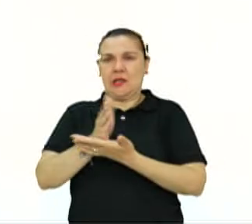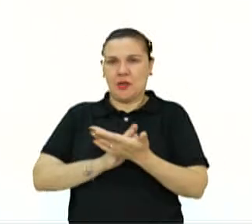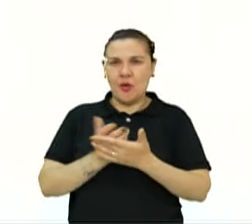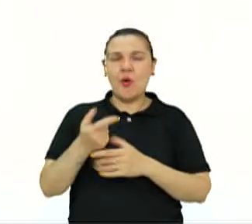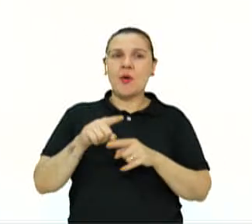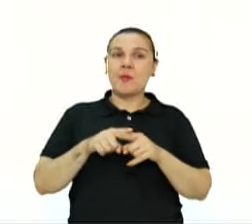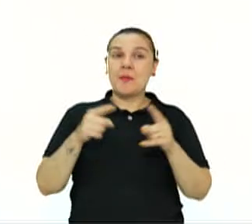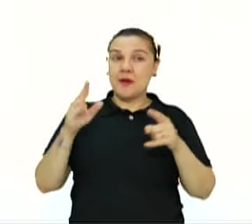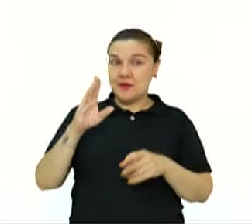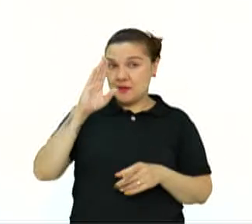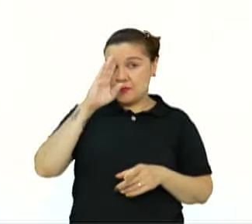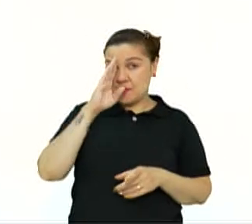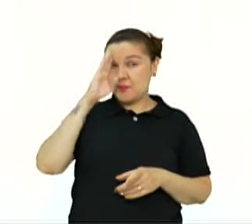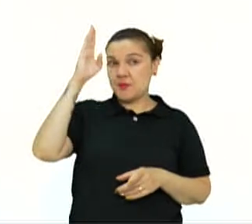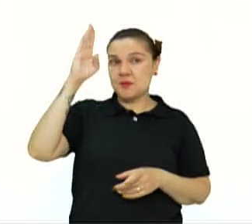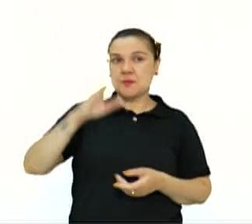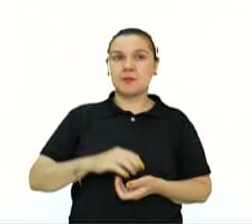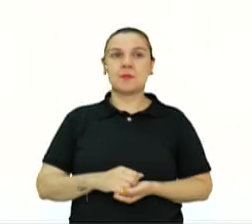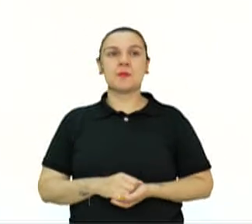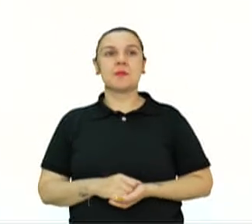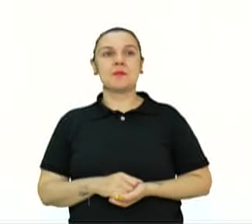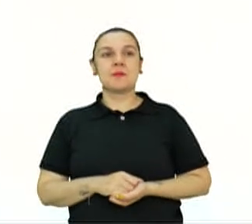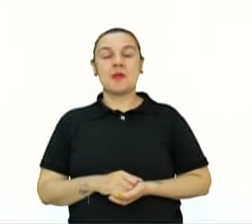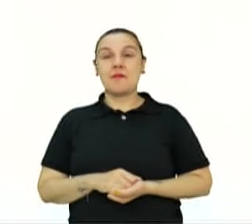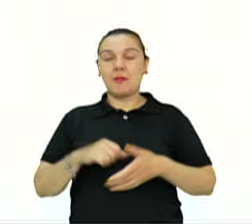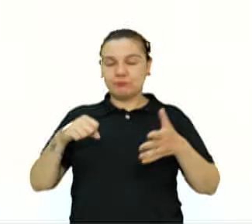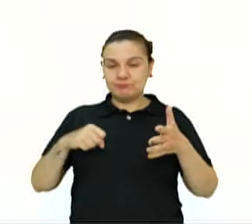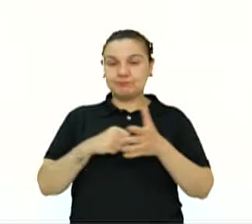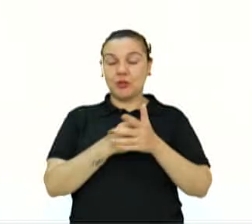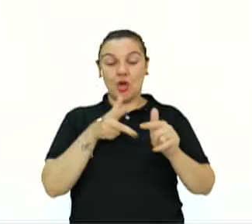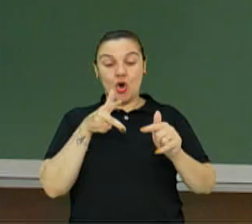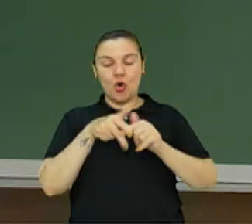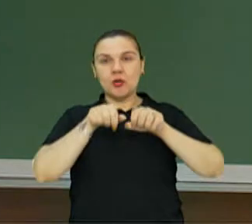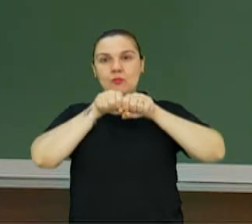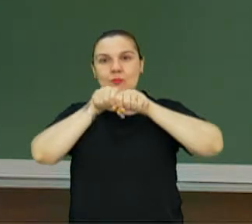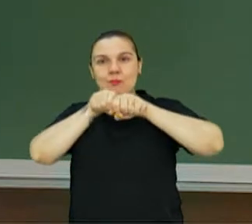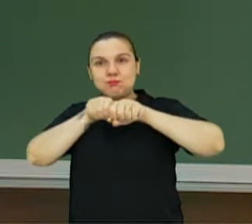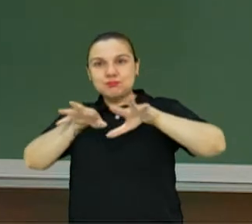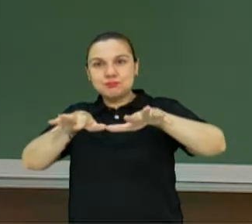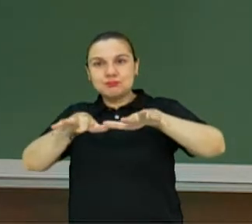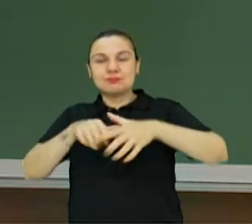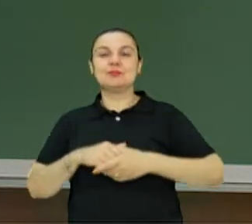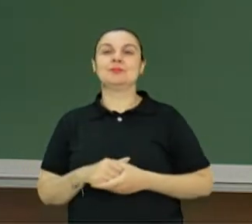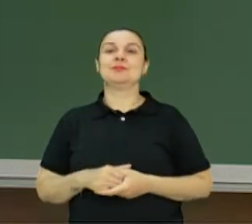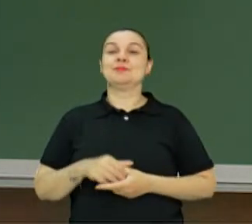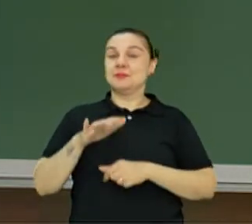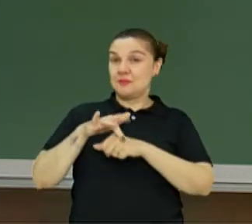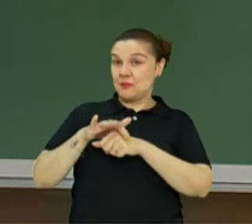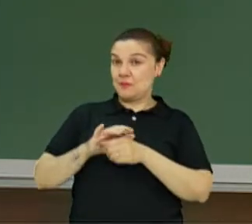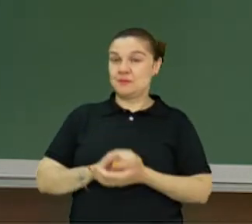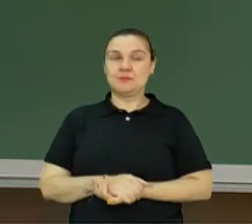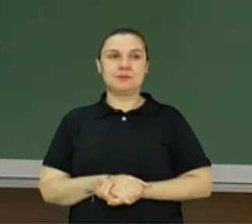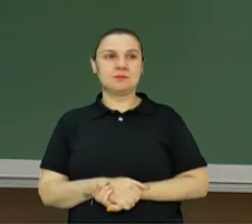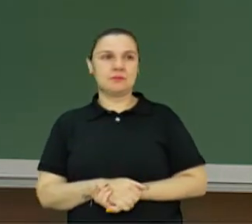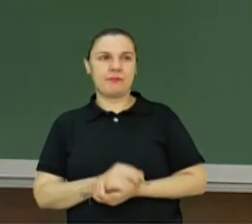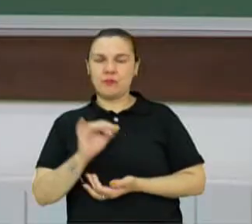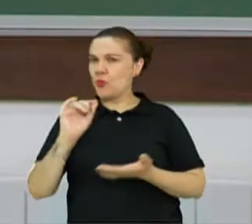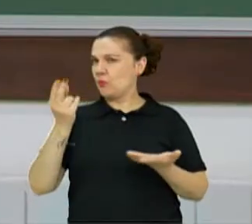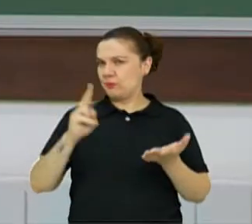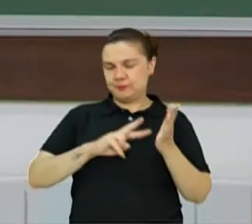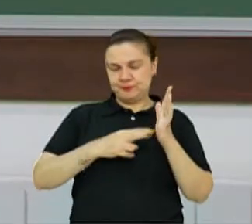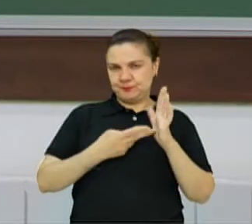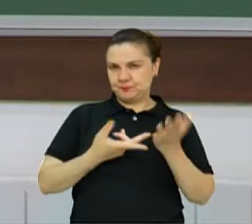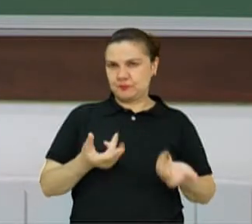Mas principalmente, olha como é importante, vai interromper a cadeia de transmissão da doença. Ou